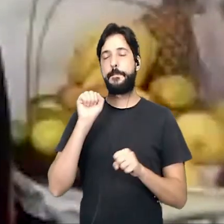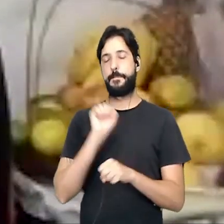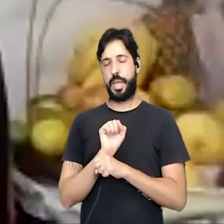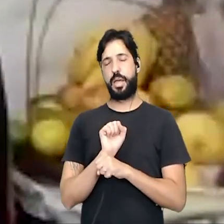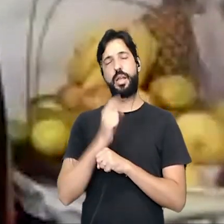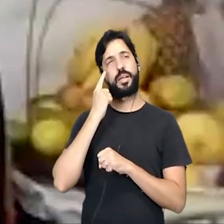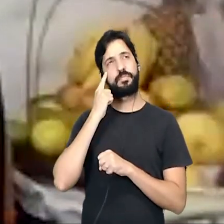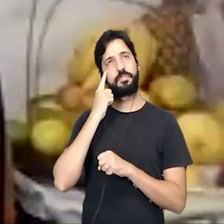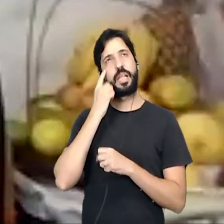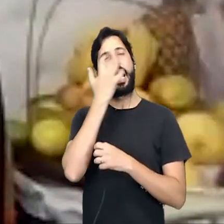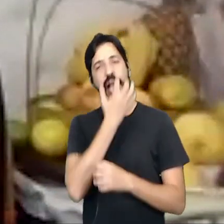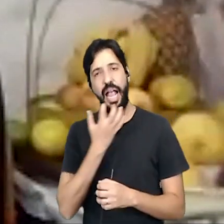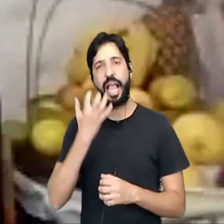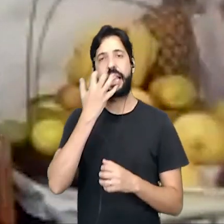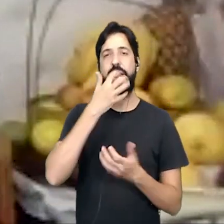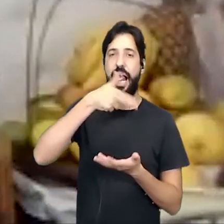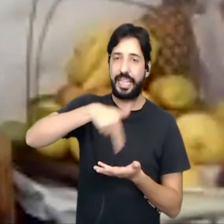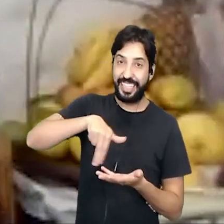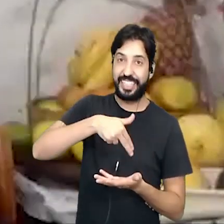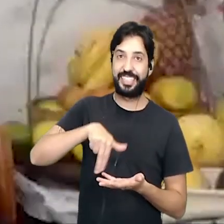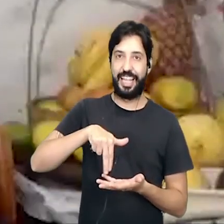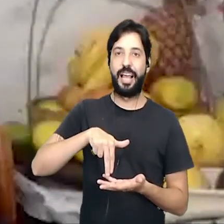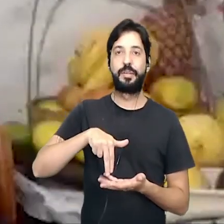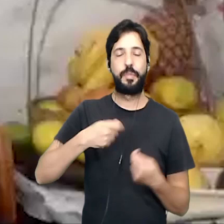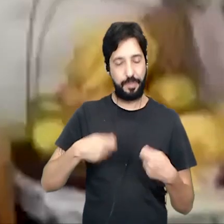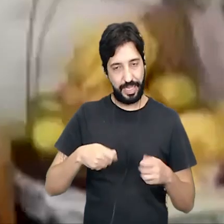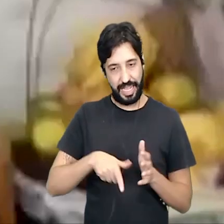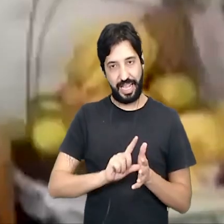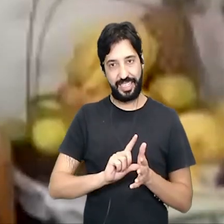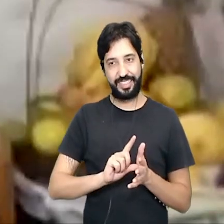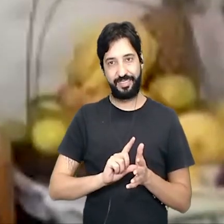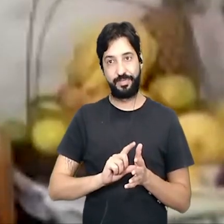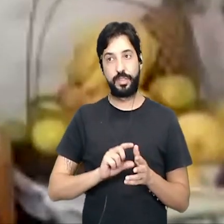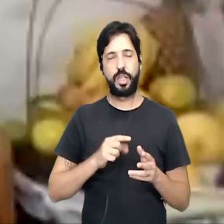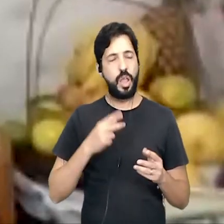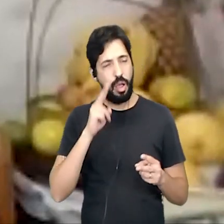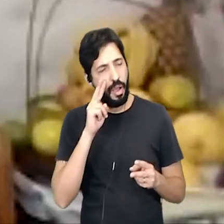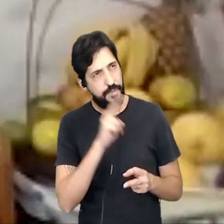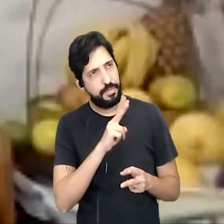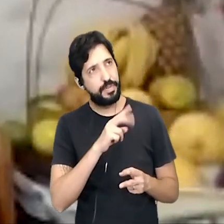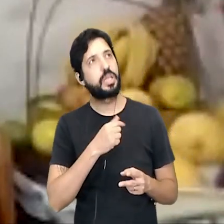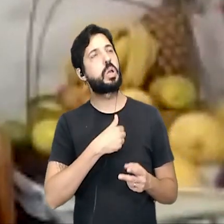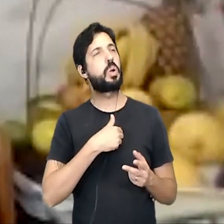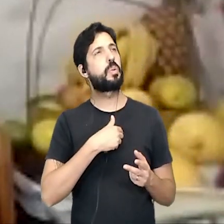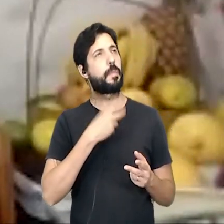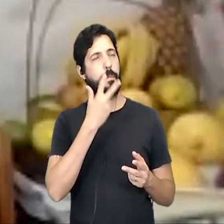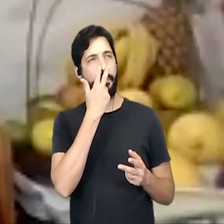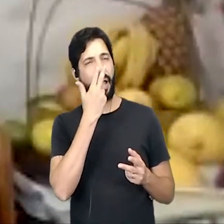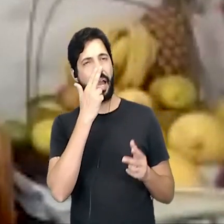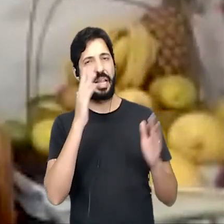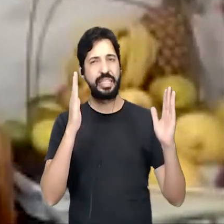parar, cantar e dançar. Então, assim, aquele gesto foi para mim como uma suspensão